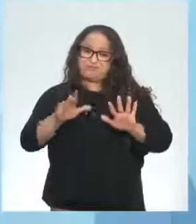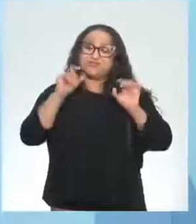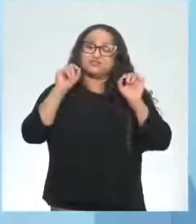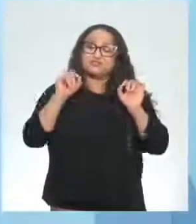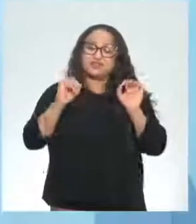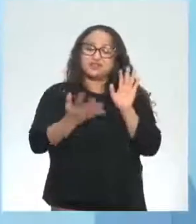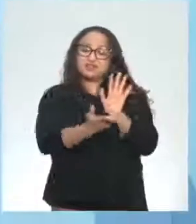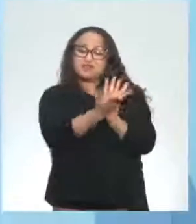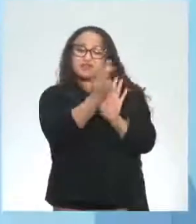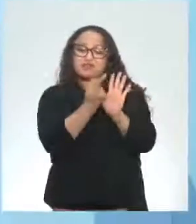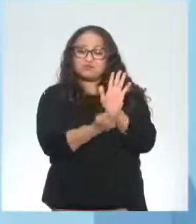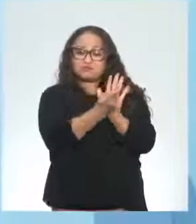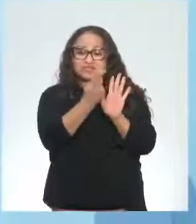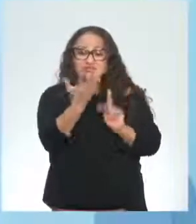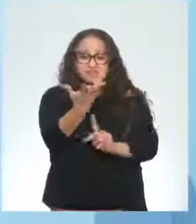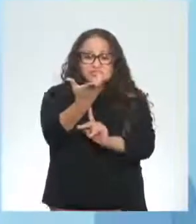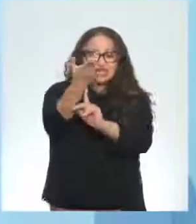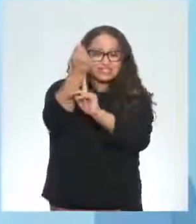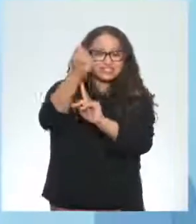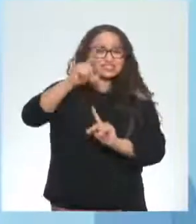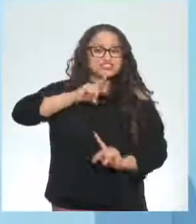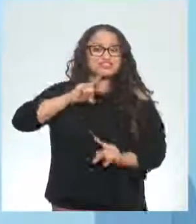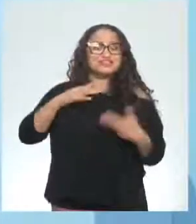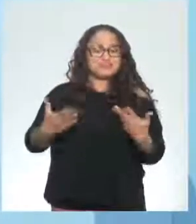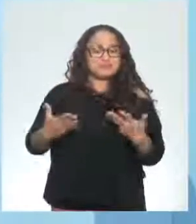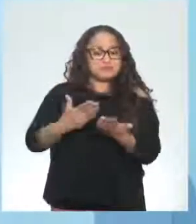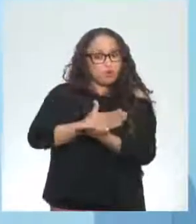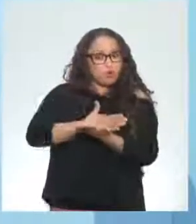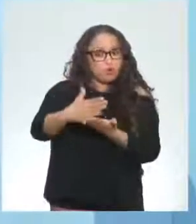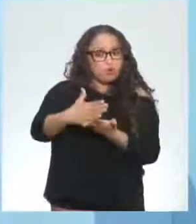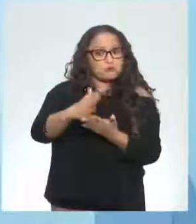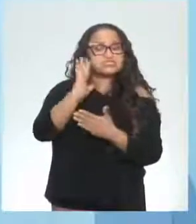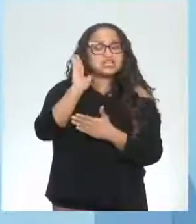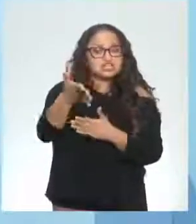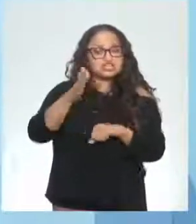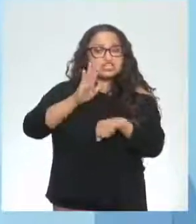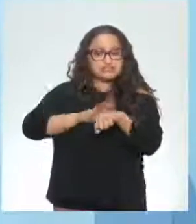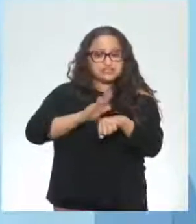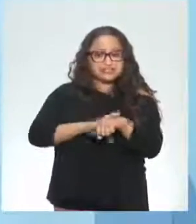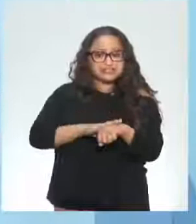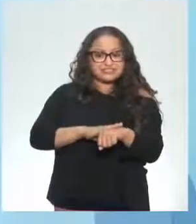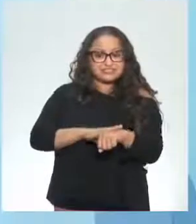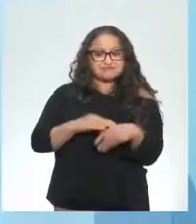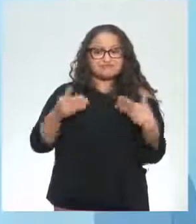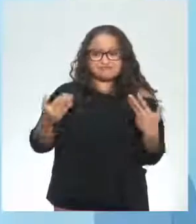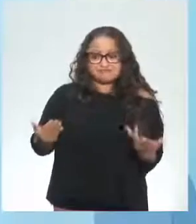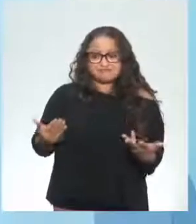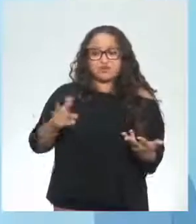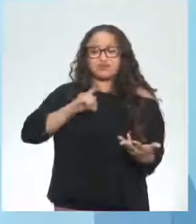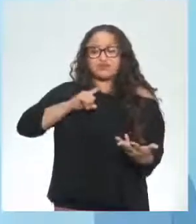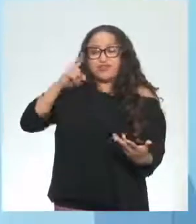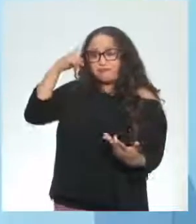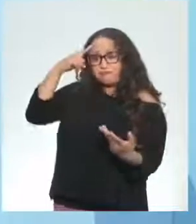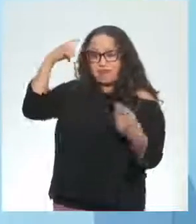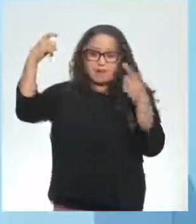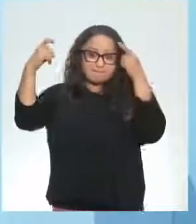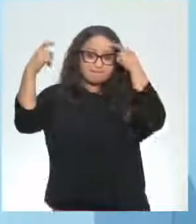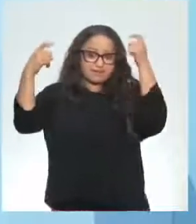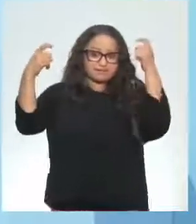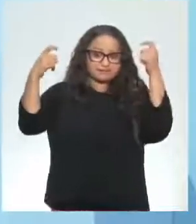tem à mão para iniciar a obra, para já começar a realmente, né, executar essas ideias iniciais,